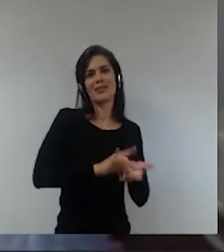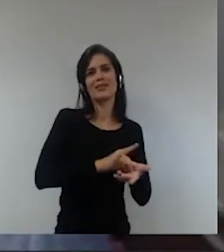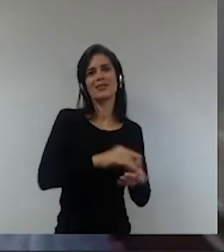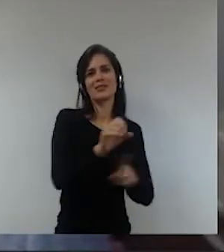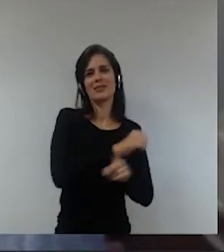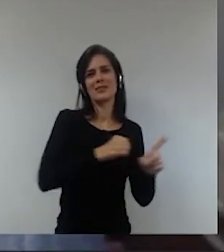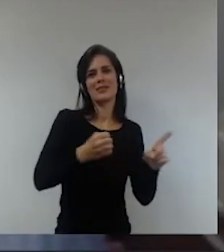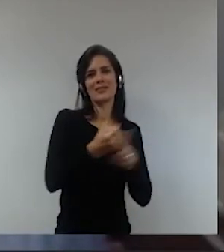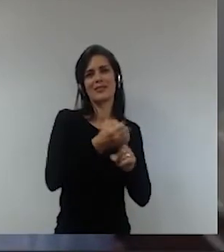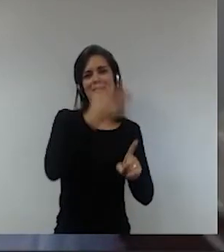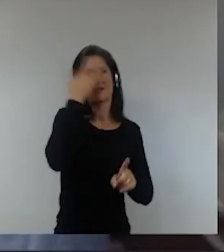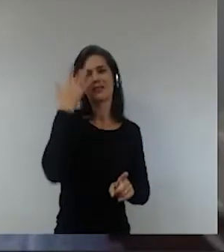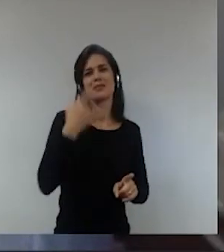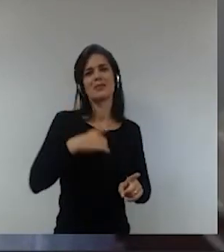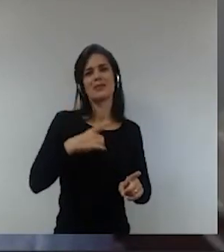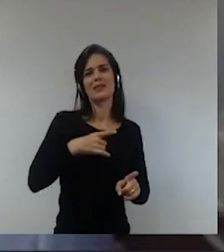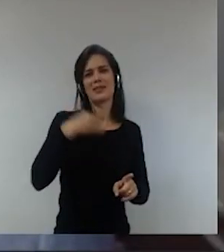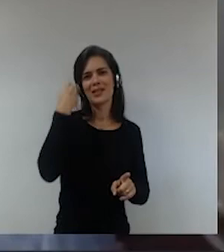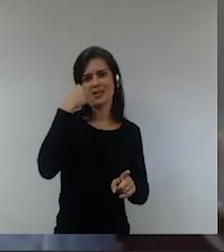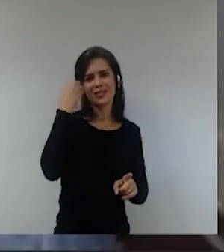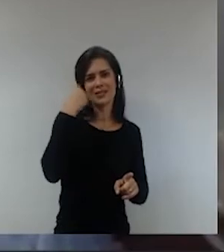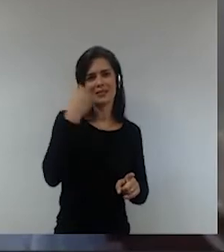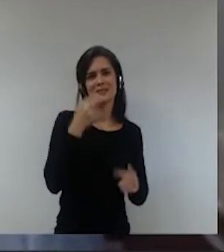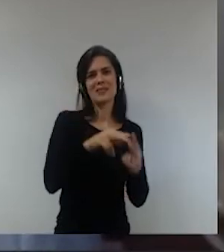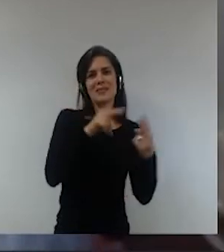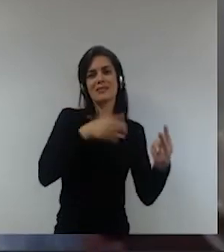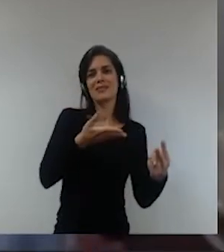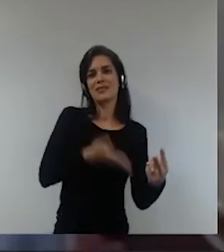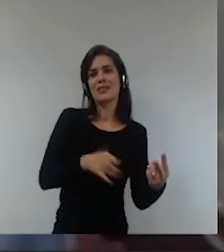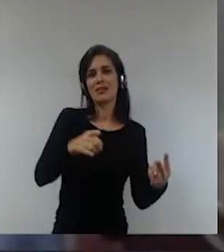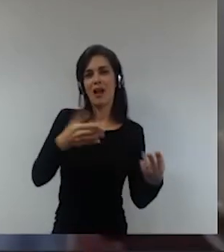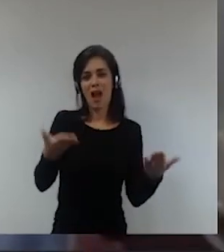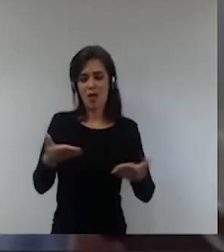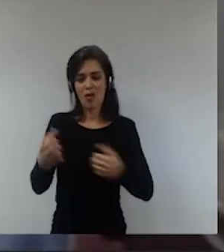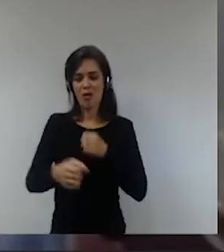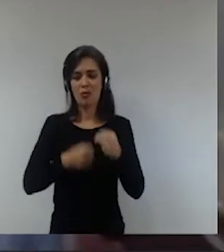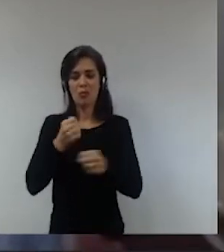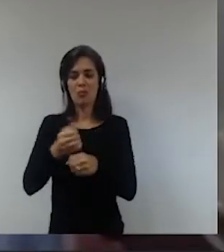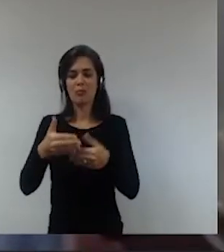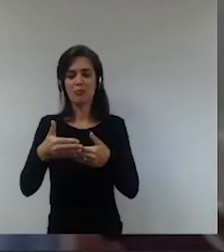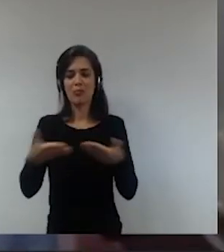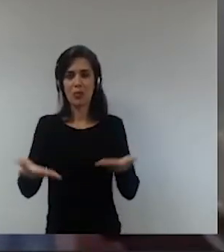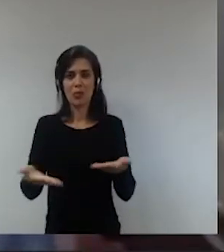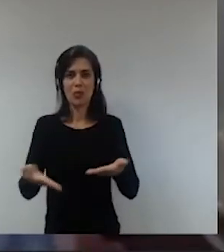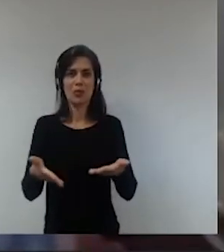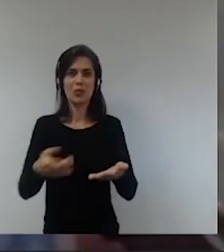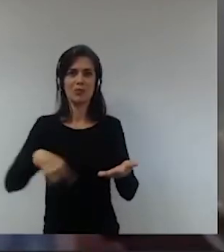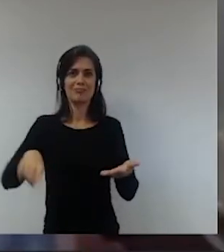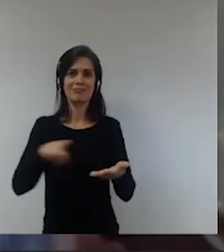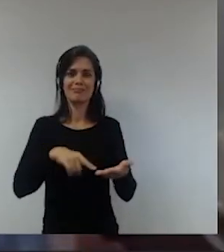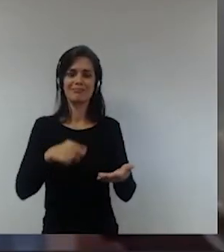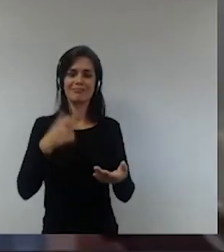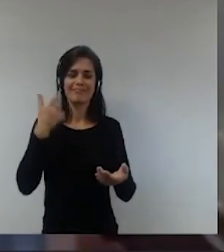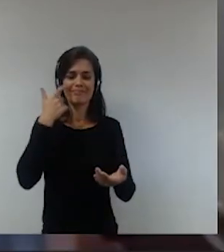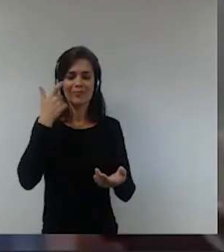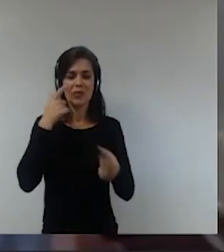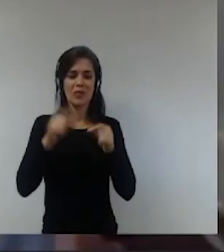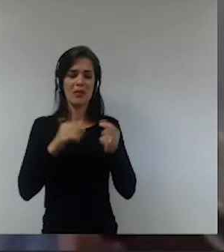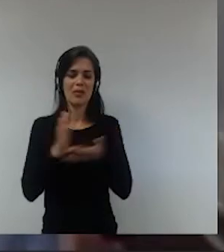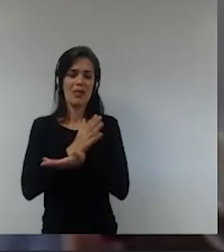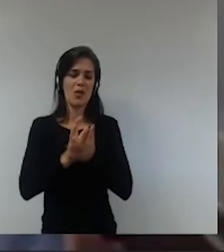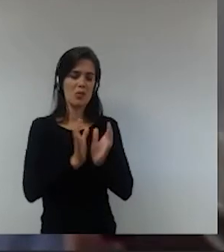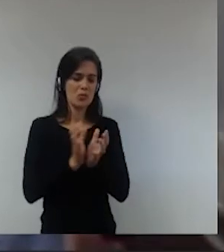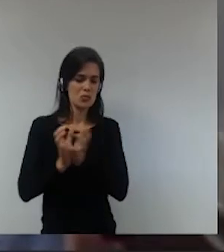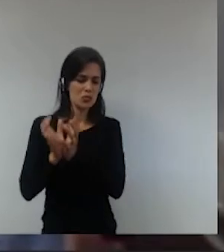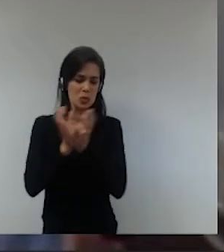mundo digital. Menos de um ano depois, a gente está vendo já essa falta de sintonia em muitas comarcas do país, em